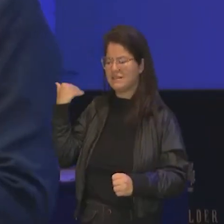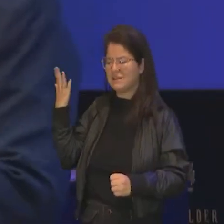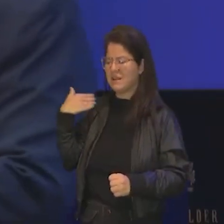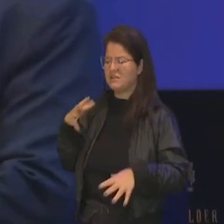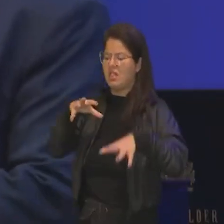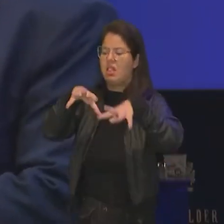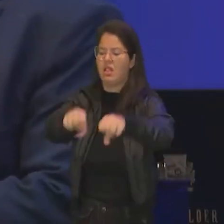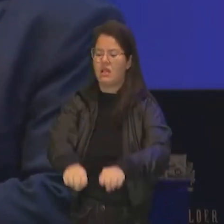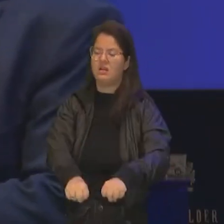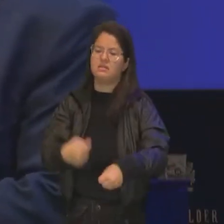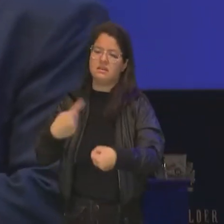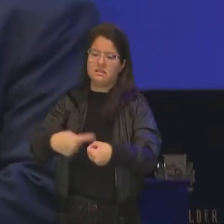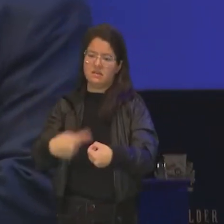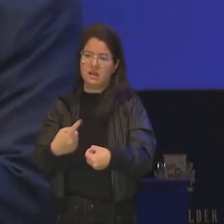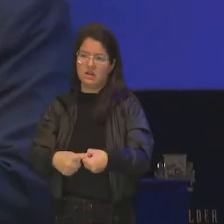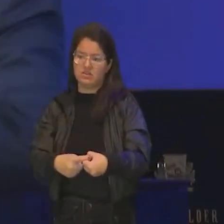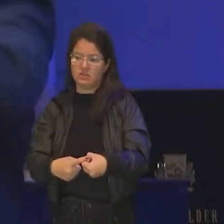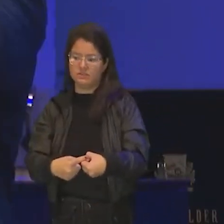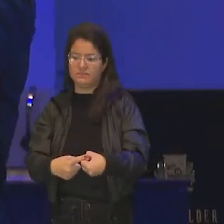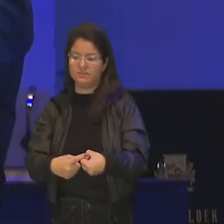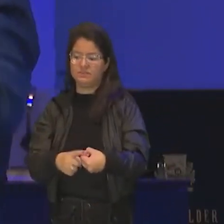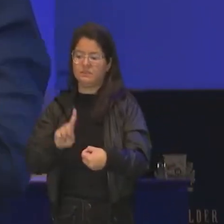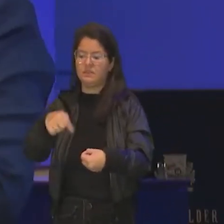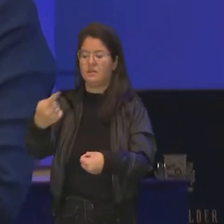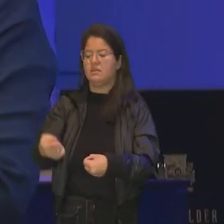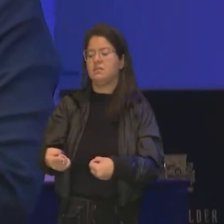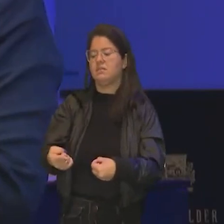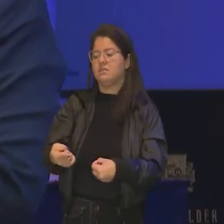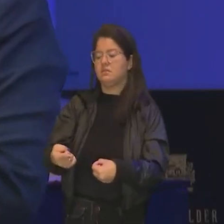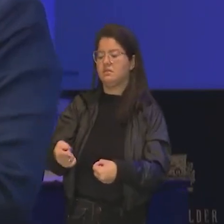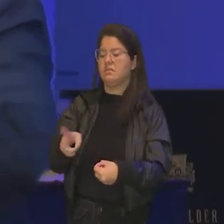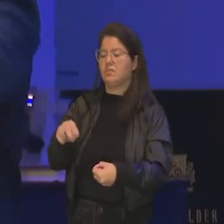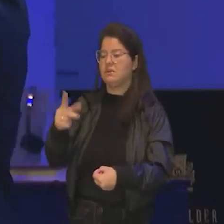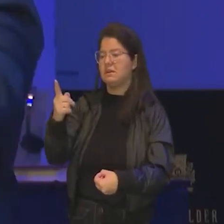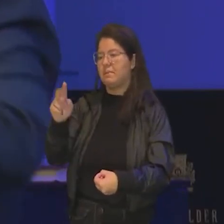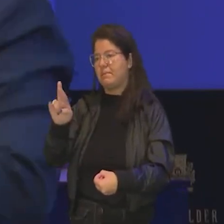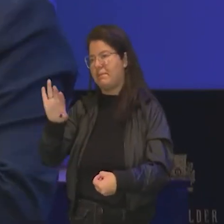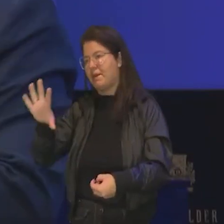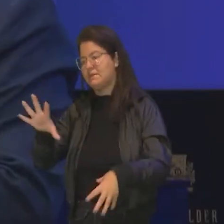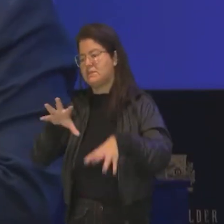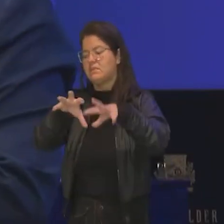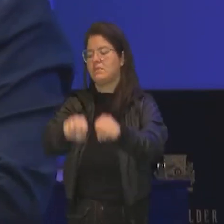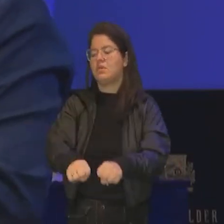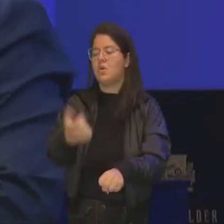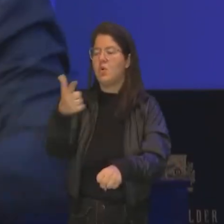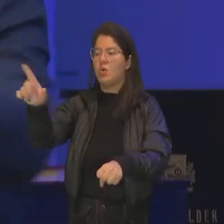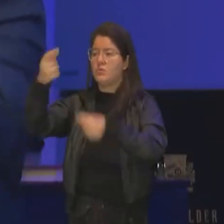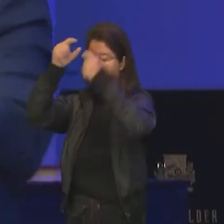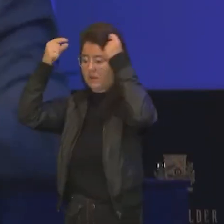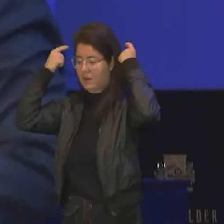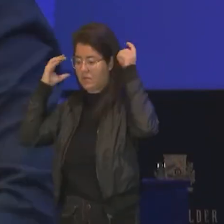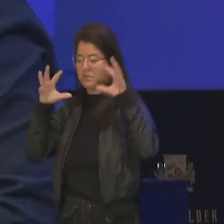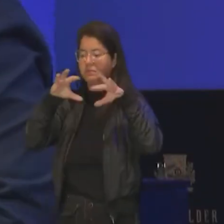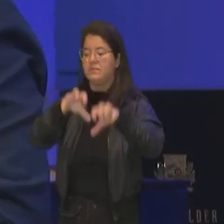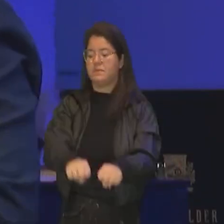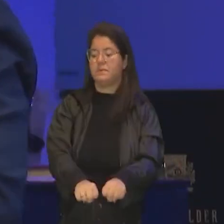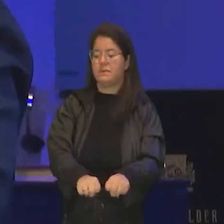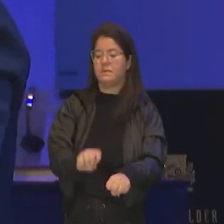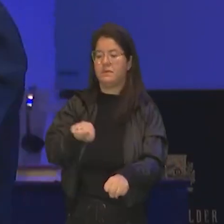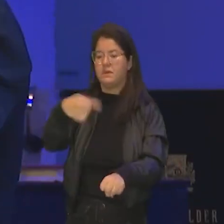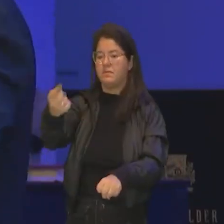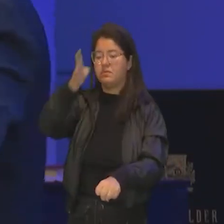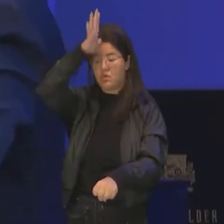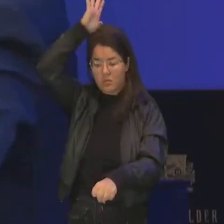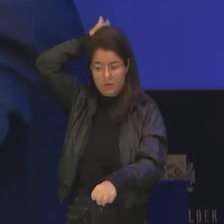a Babilônia, que depois foi invadida pela Pérsia, que depois foi invadida pelos gregos, que depois foram invadidos pelos